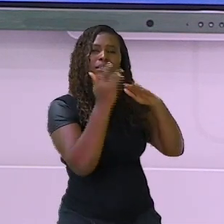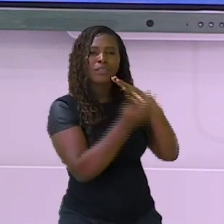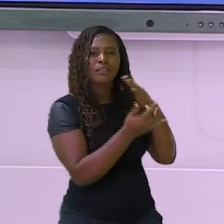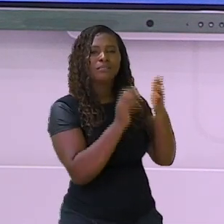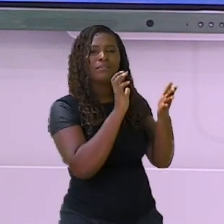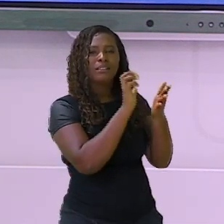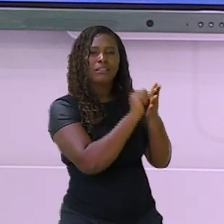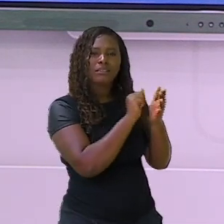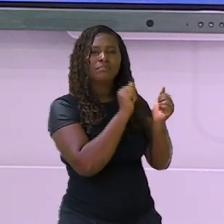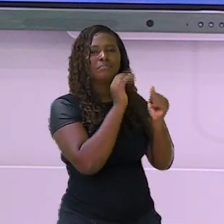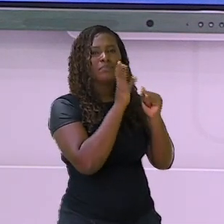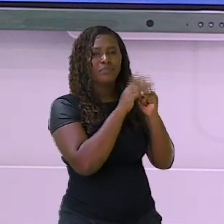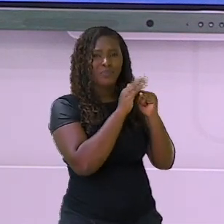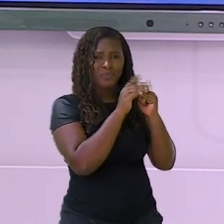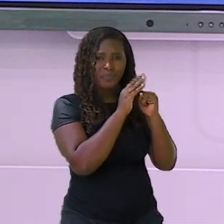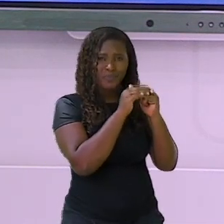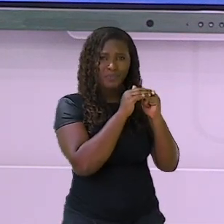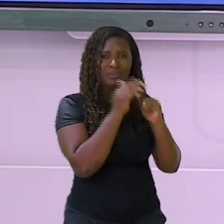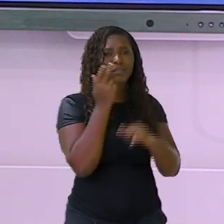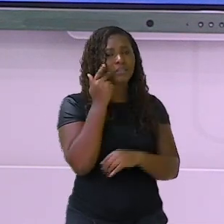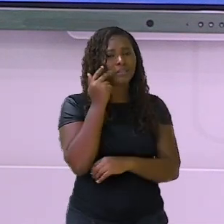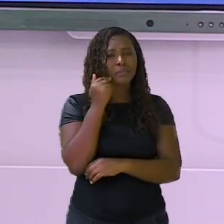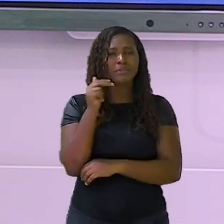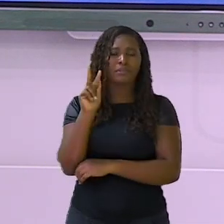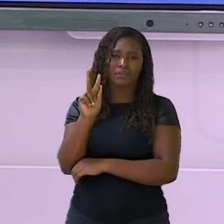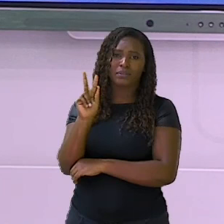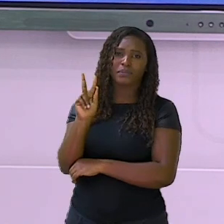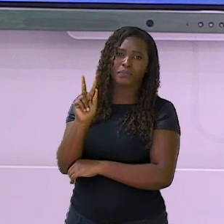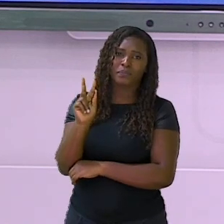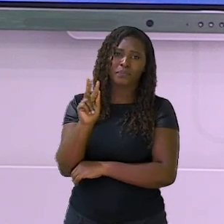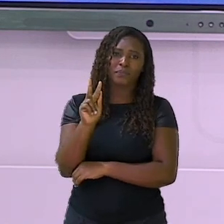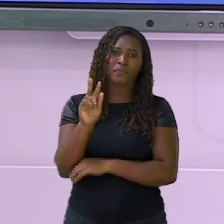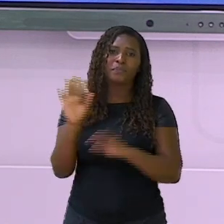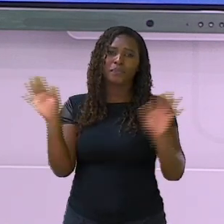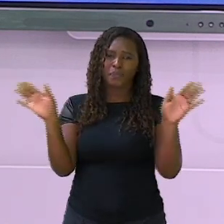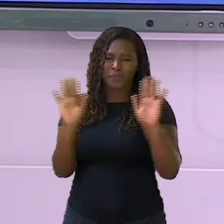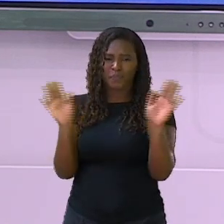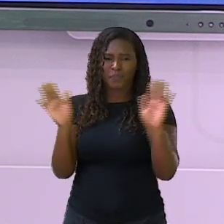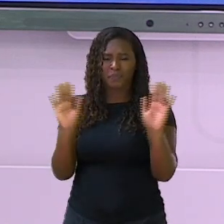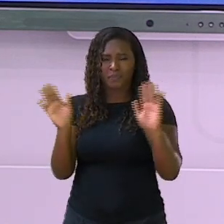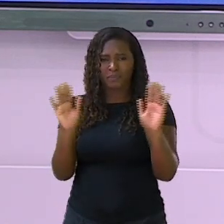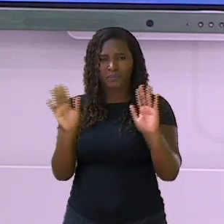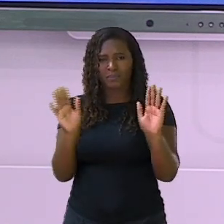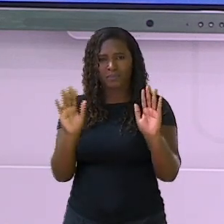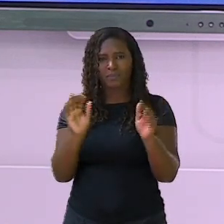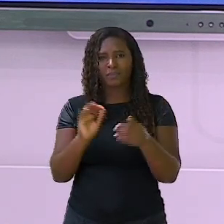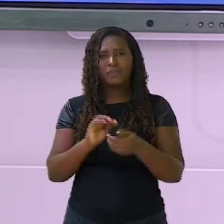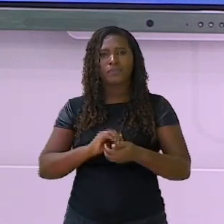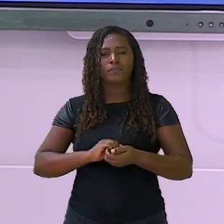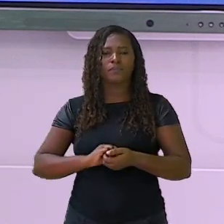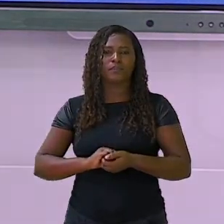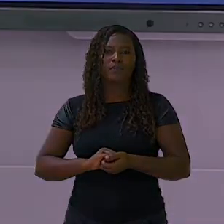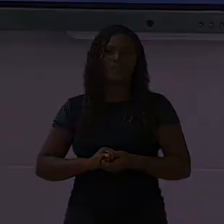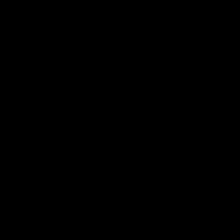sociais e se inscreva em nosso canal do YouTube SMED-GV. Até a próxima aula, pessoal!